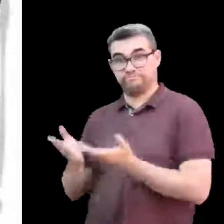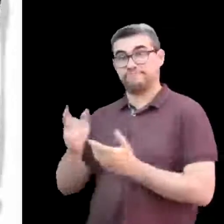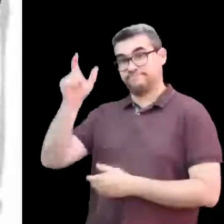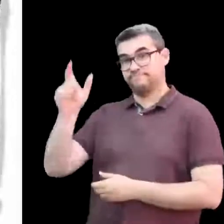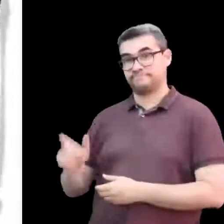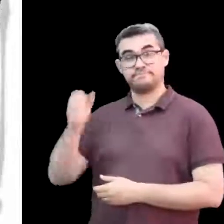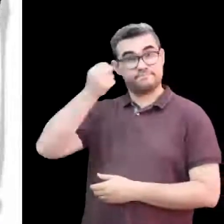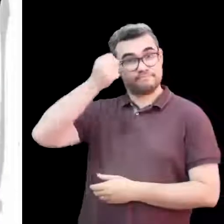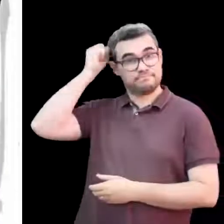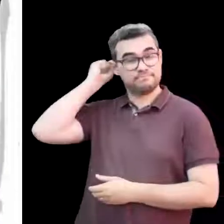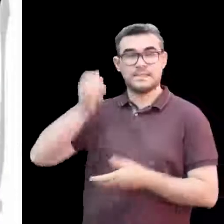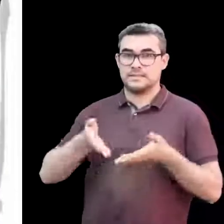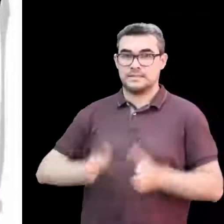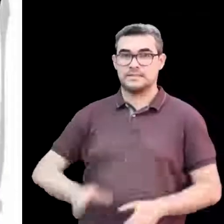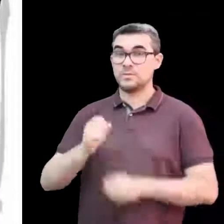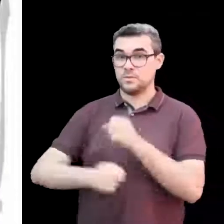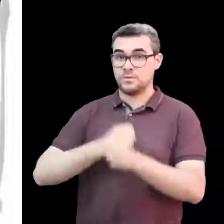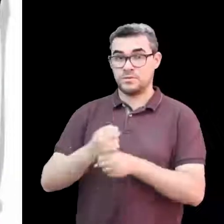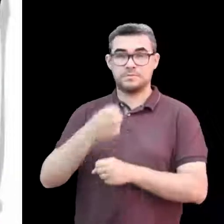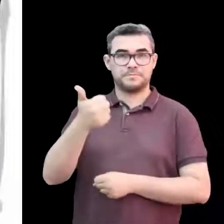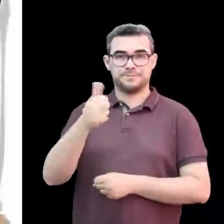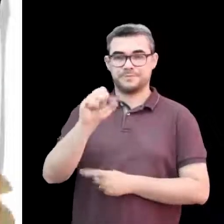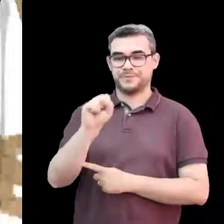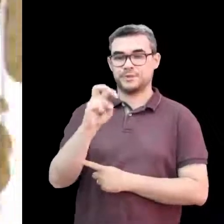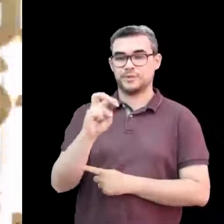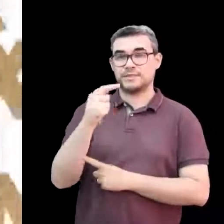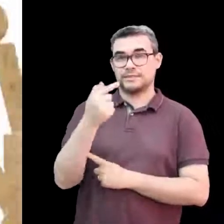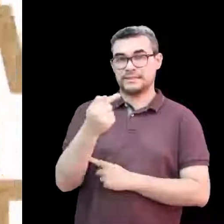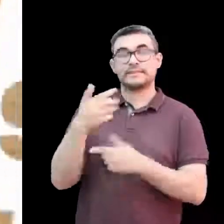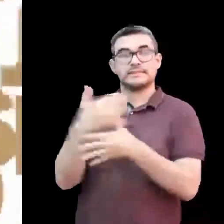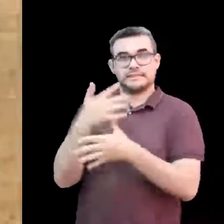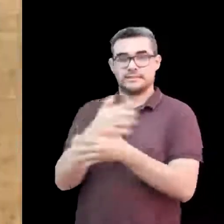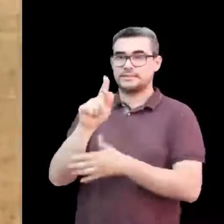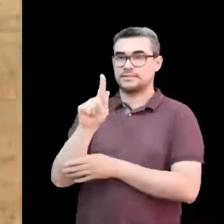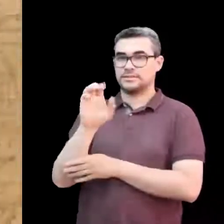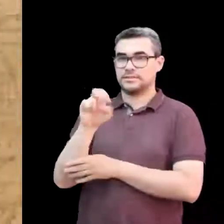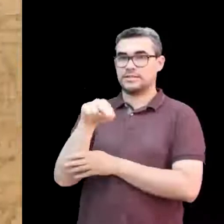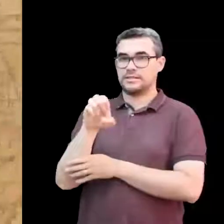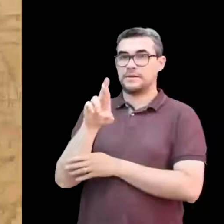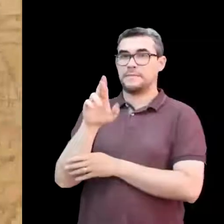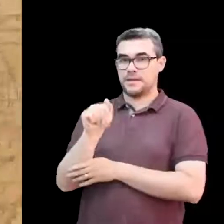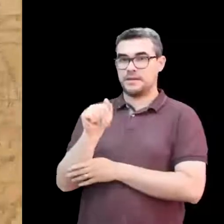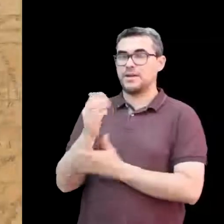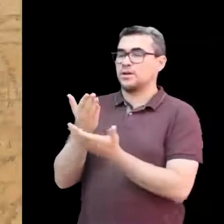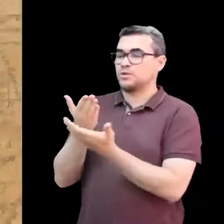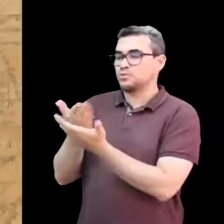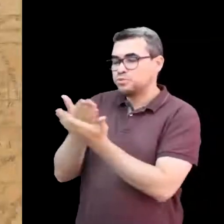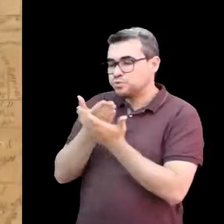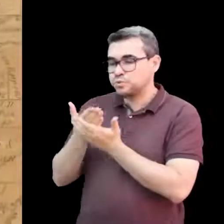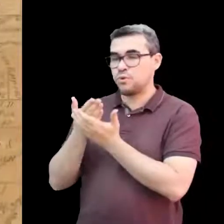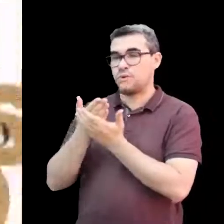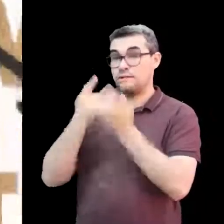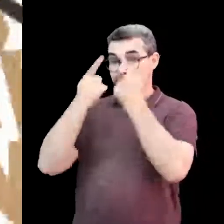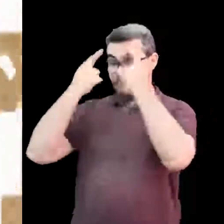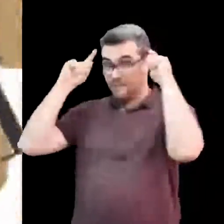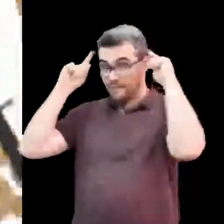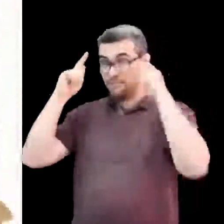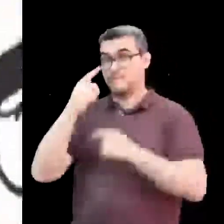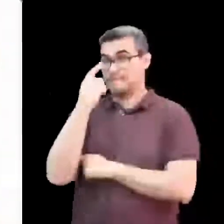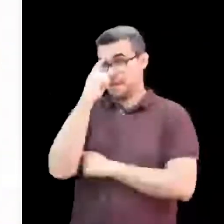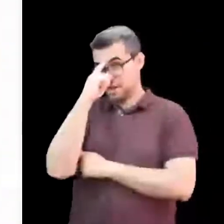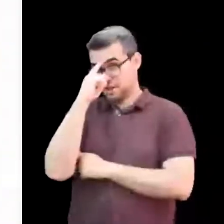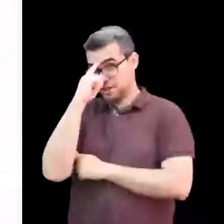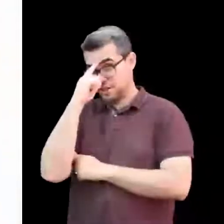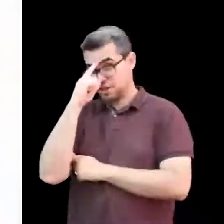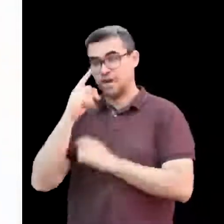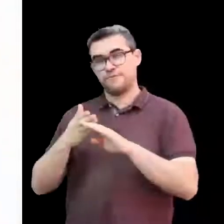Ferdinand de Saussure nasceu em 1857 em Genebra. Do grego e latim na universidade local, partiu para a